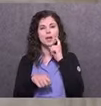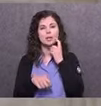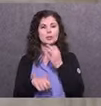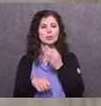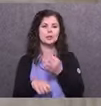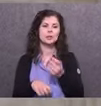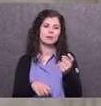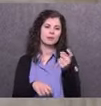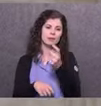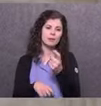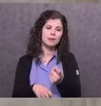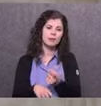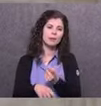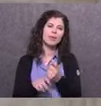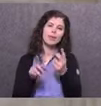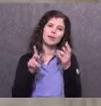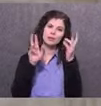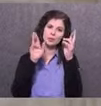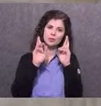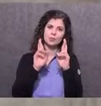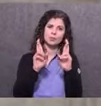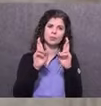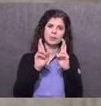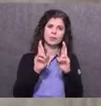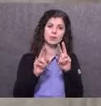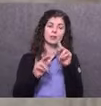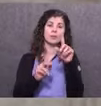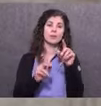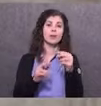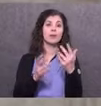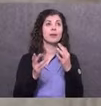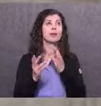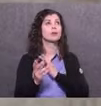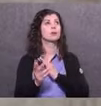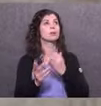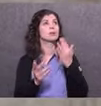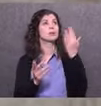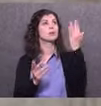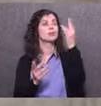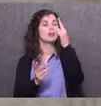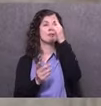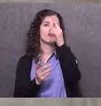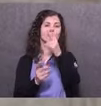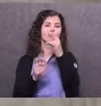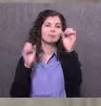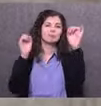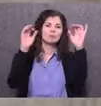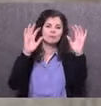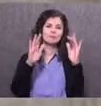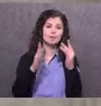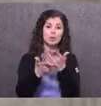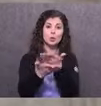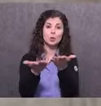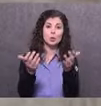de esperança com a bênção do Senhor que invoco sobre todos vós.